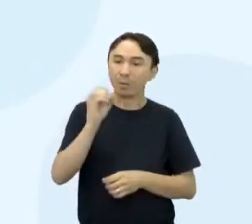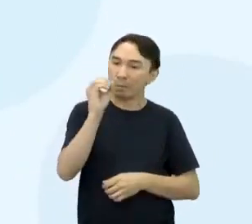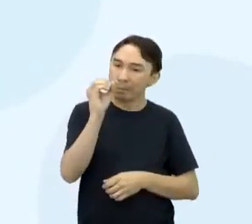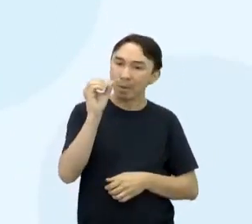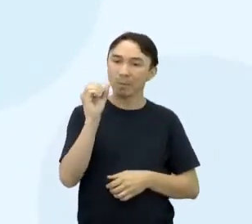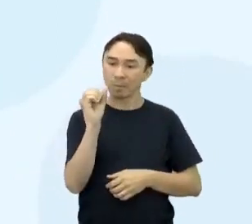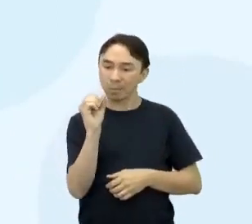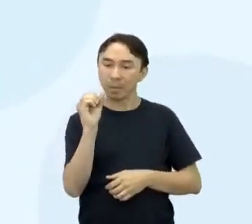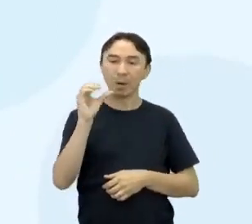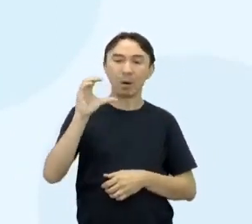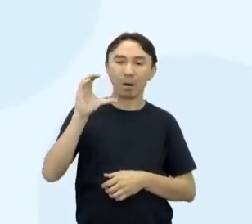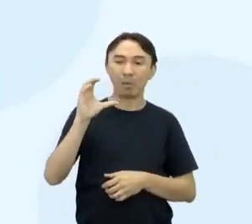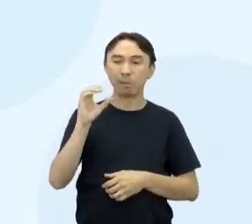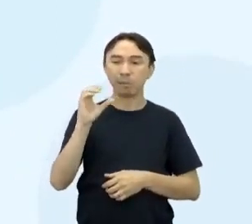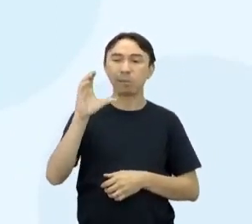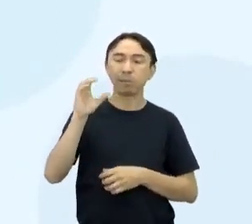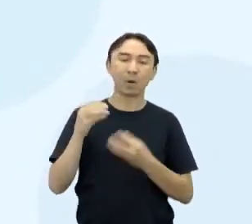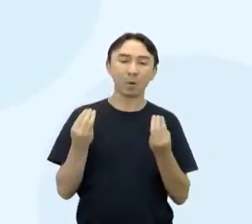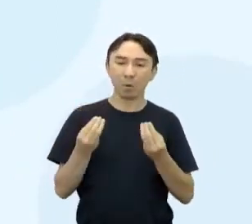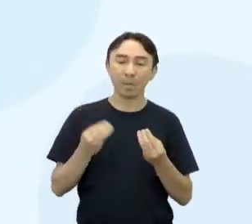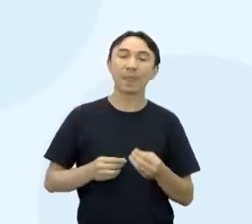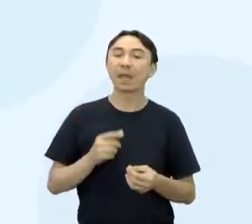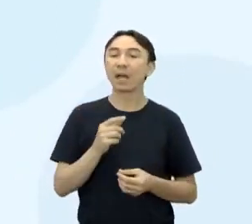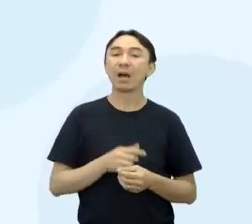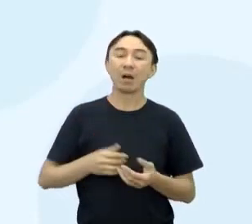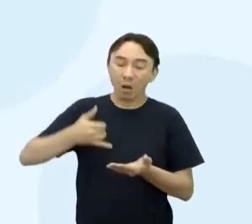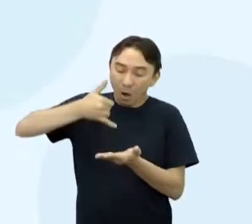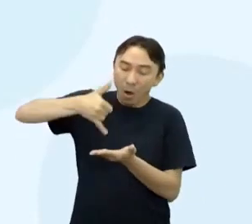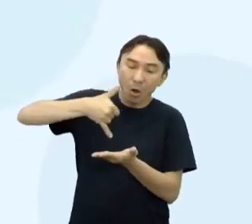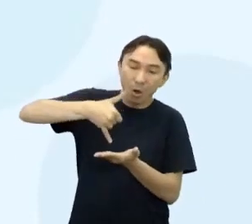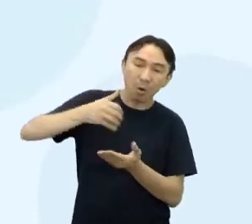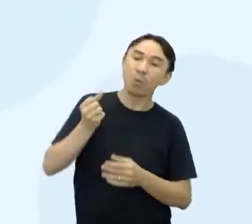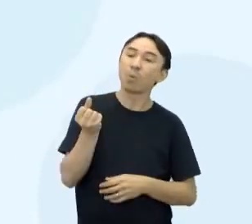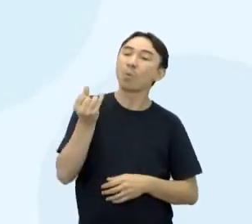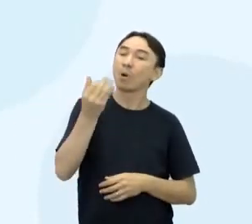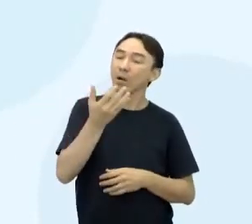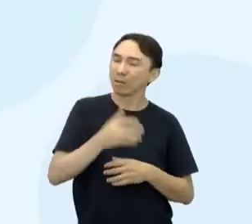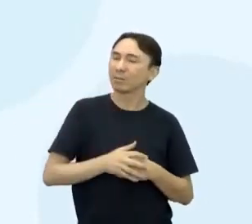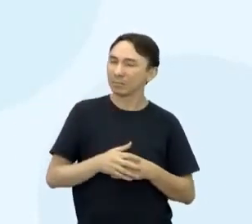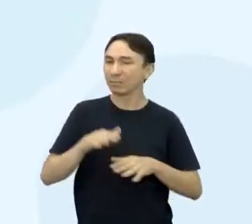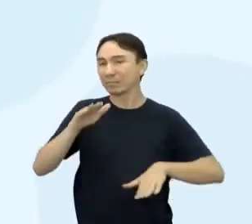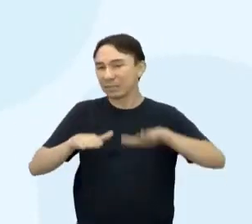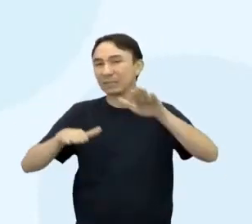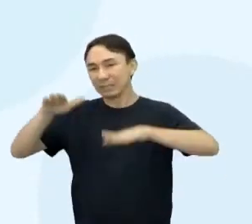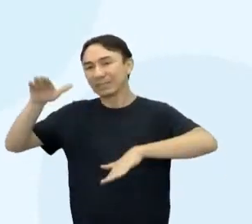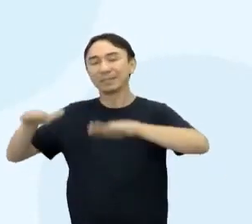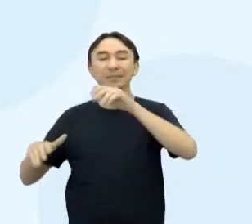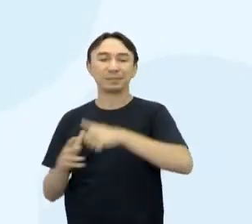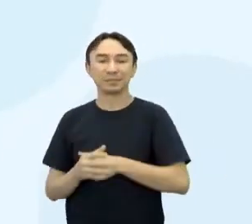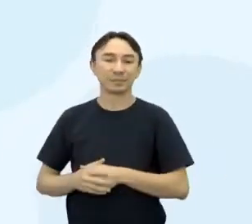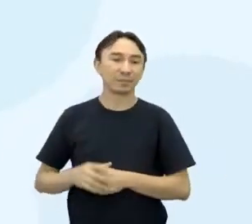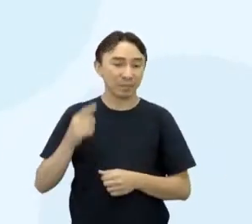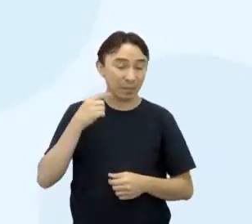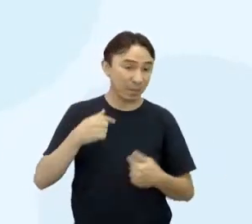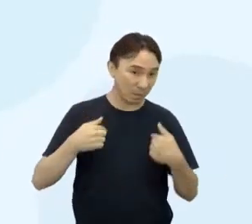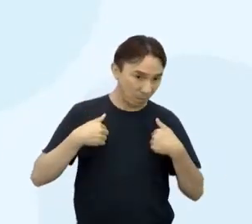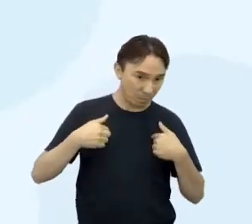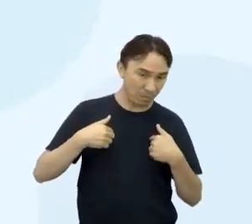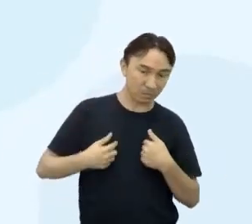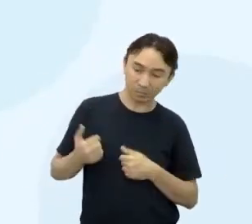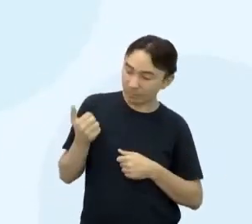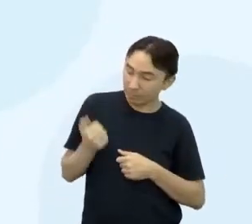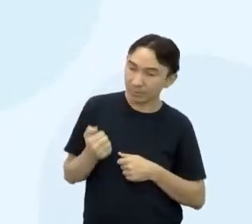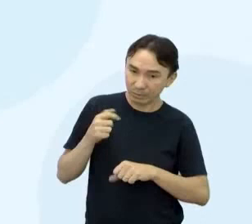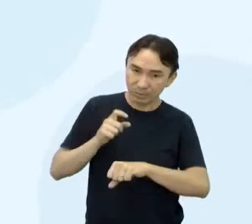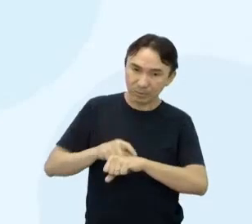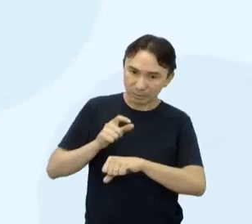tá bom? Então, o que eu fiz aqui, os meus dados, tá? Com as minhas medições, eu contei, né? Fui marcando o tempo a